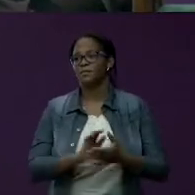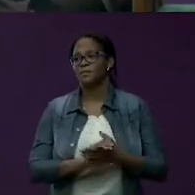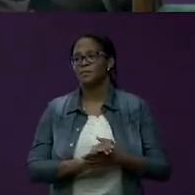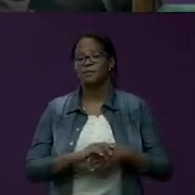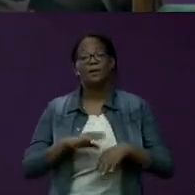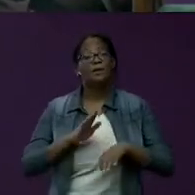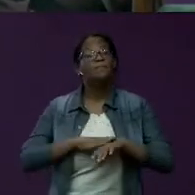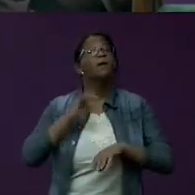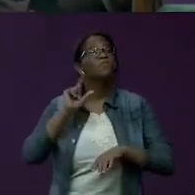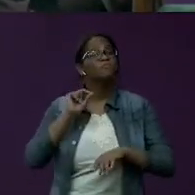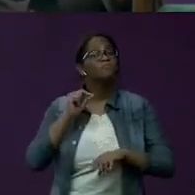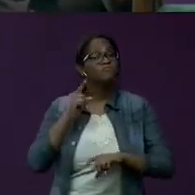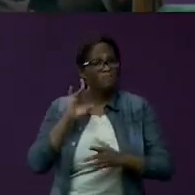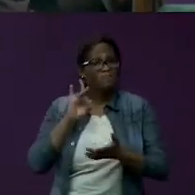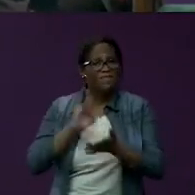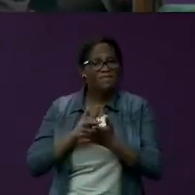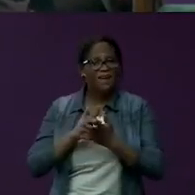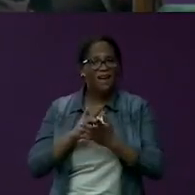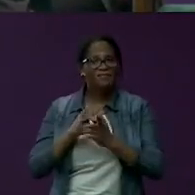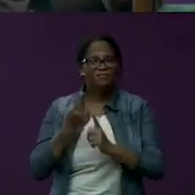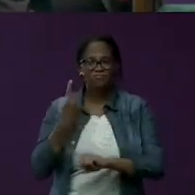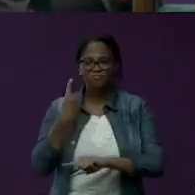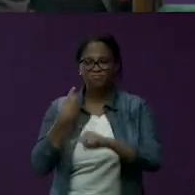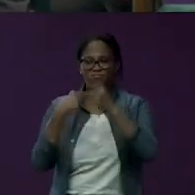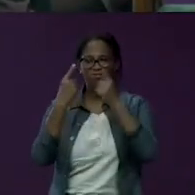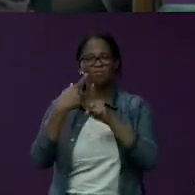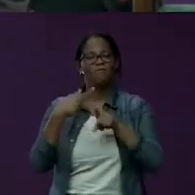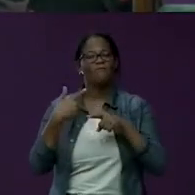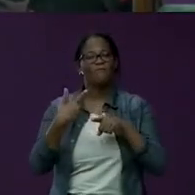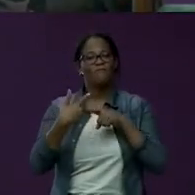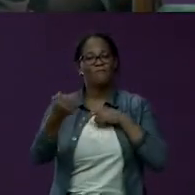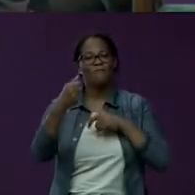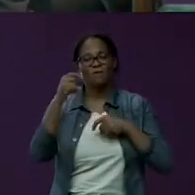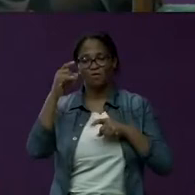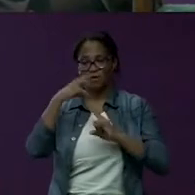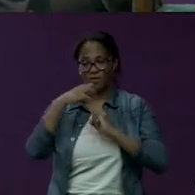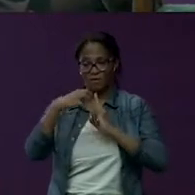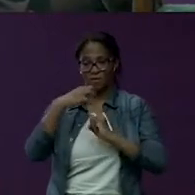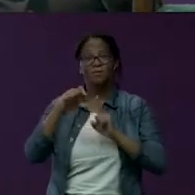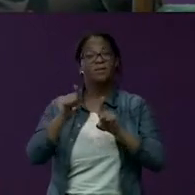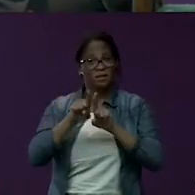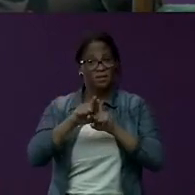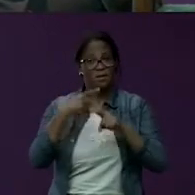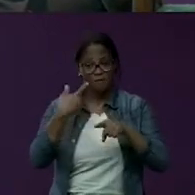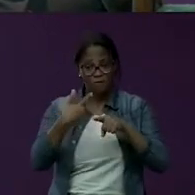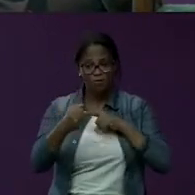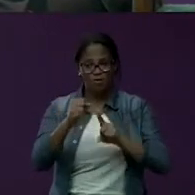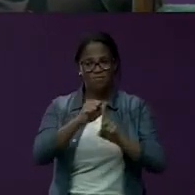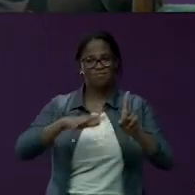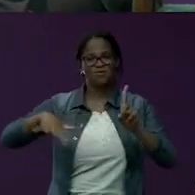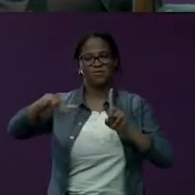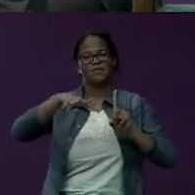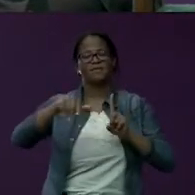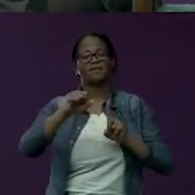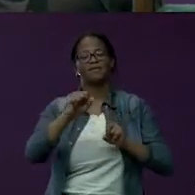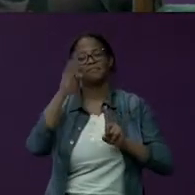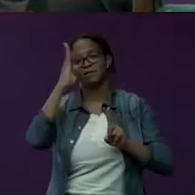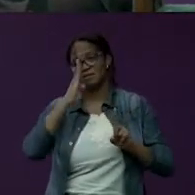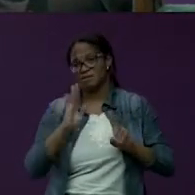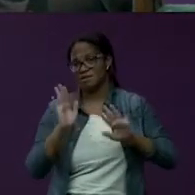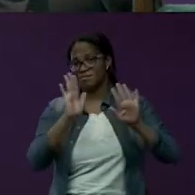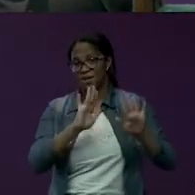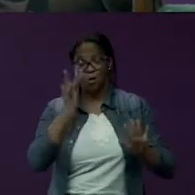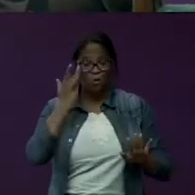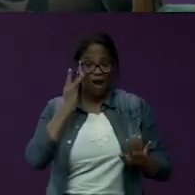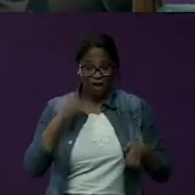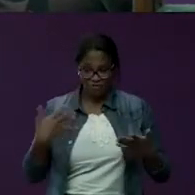Mais do que uma vitória imensa da Fiocruz, foi uma vitória da sociedade brasileira. E eu acho que o que está acontecendo hoje